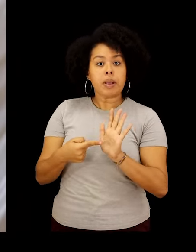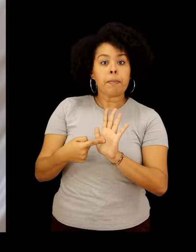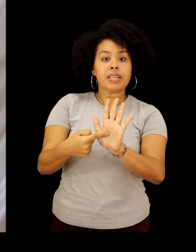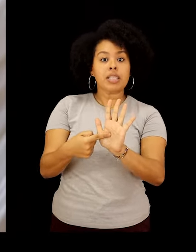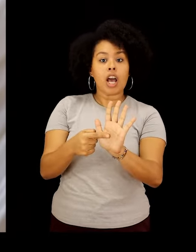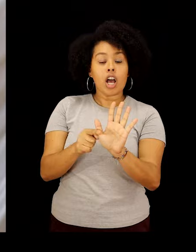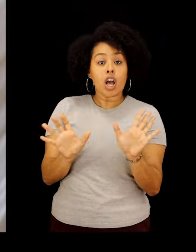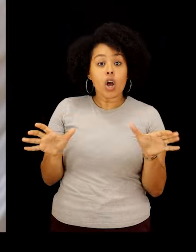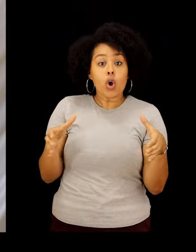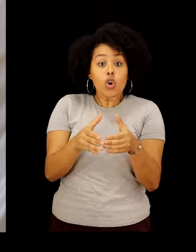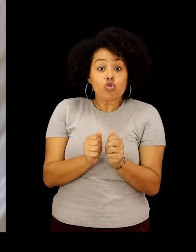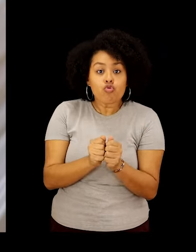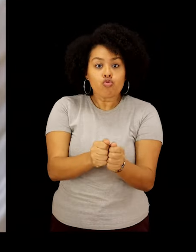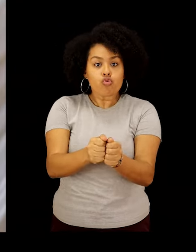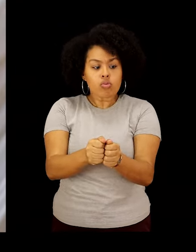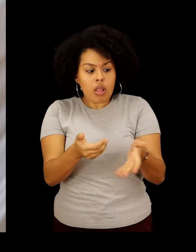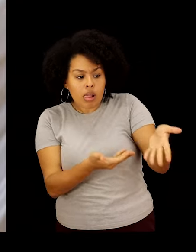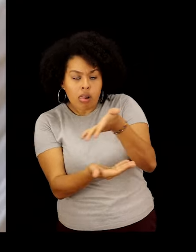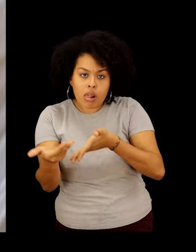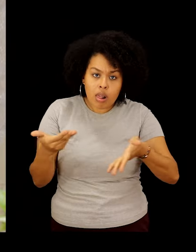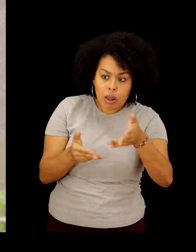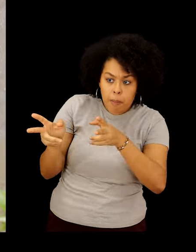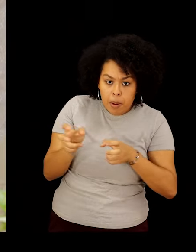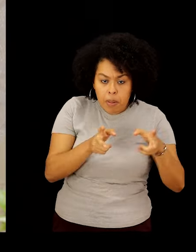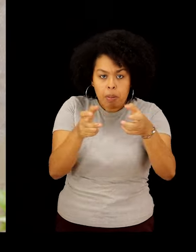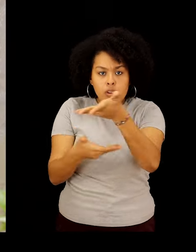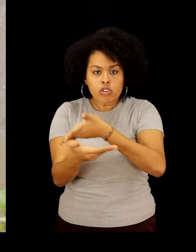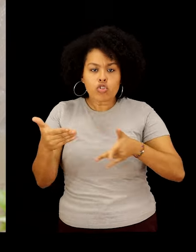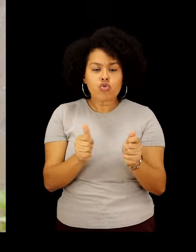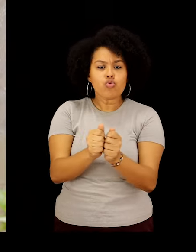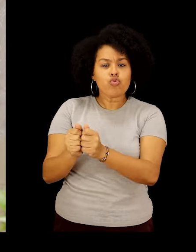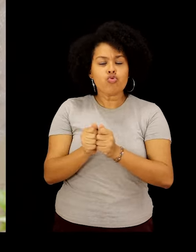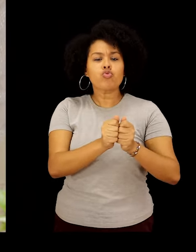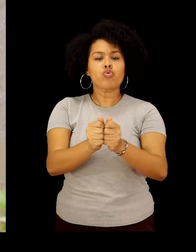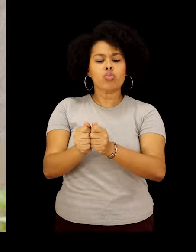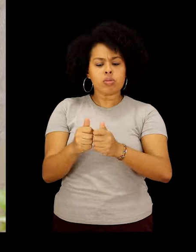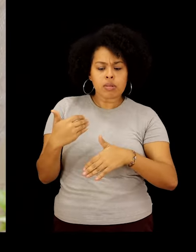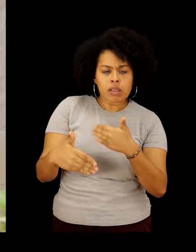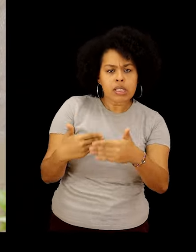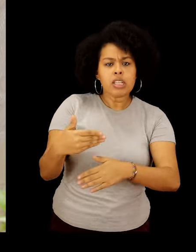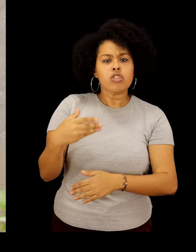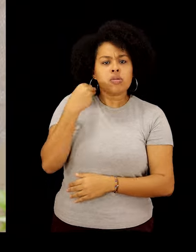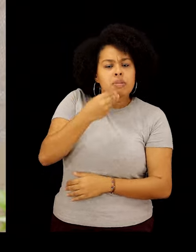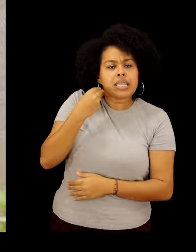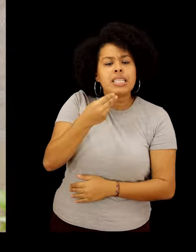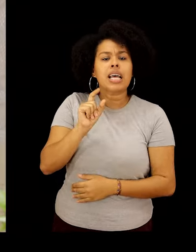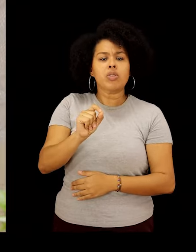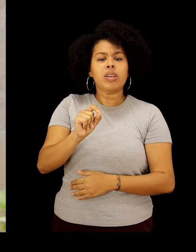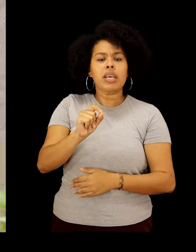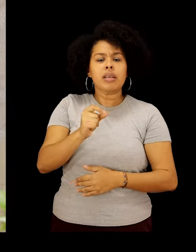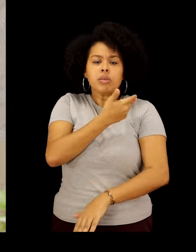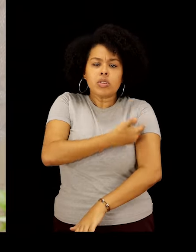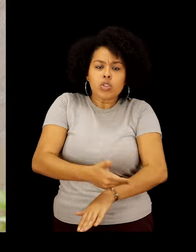junto e fazer elas se reconhecerem e trabalhar um pouco esse processo de... Porque veio muito através, às vezes, de disputa,